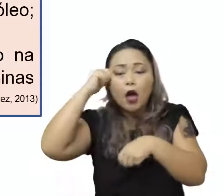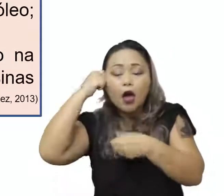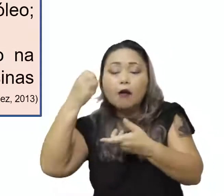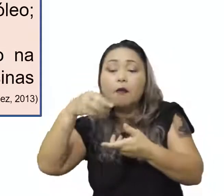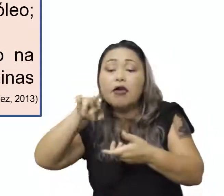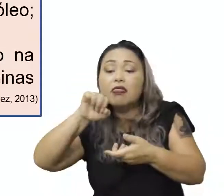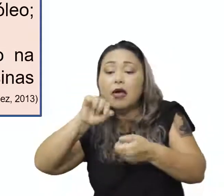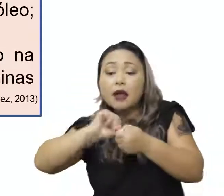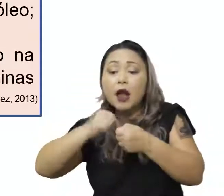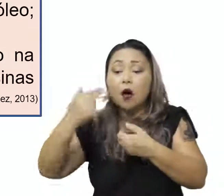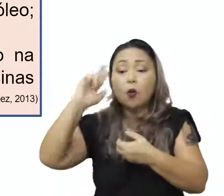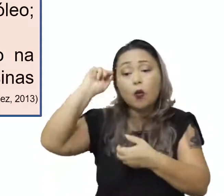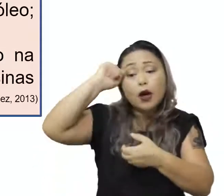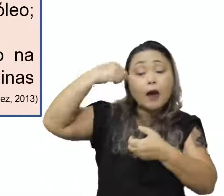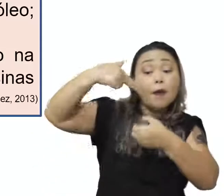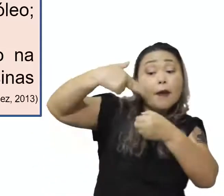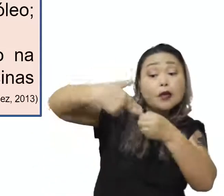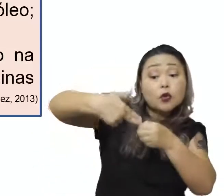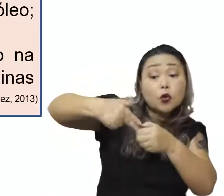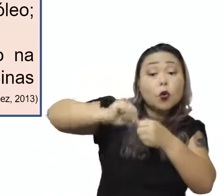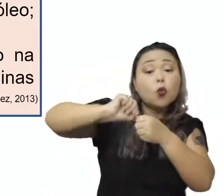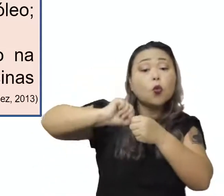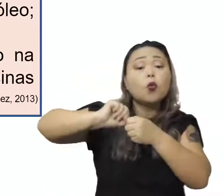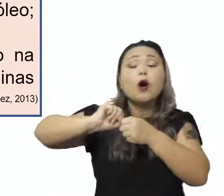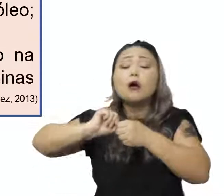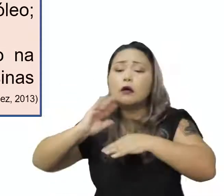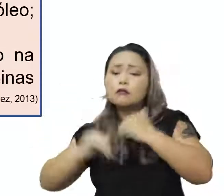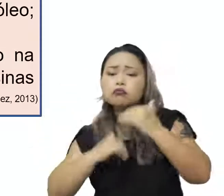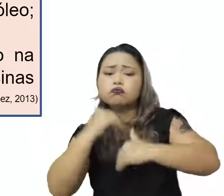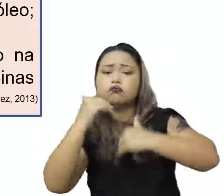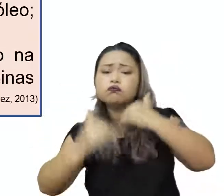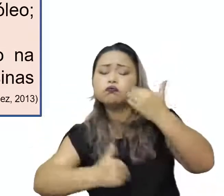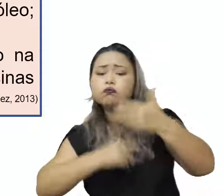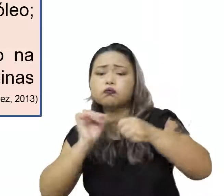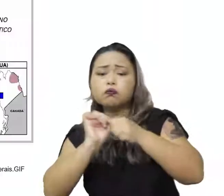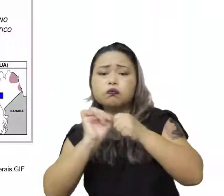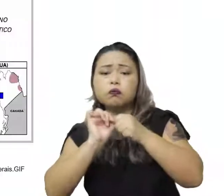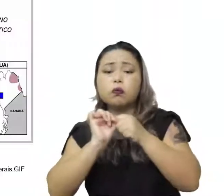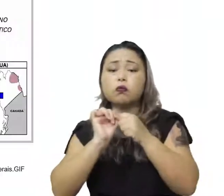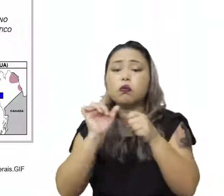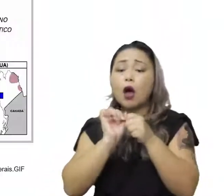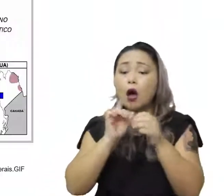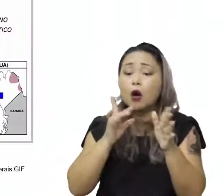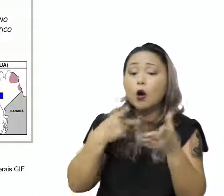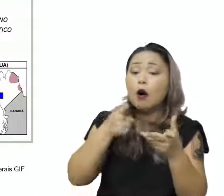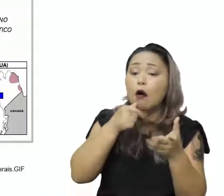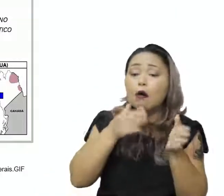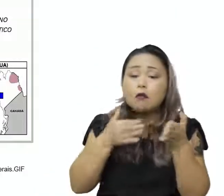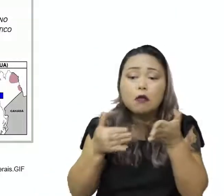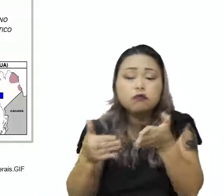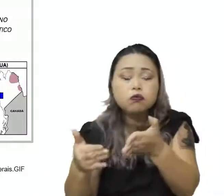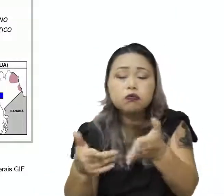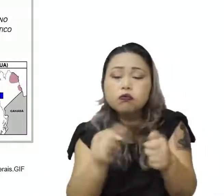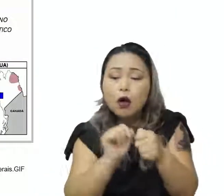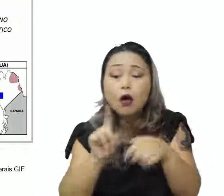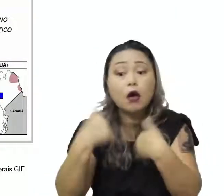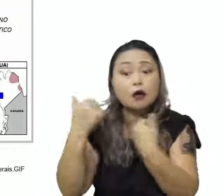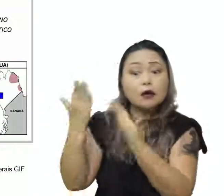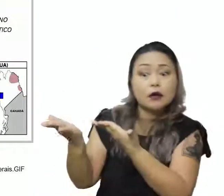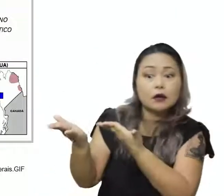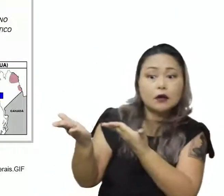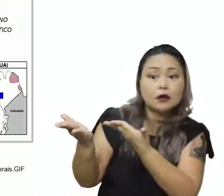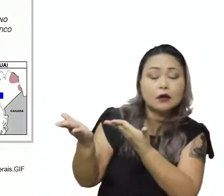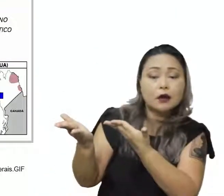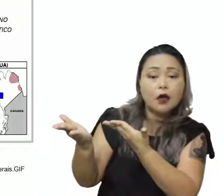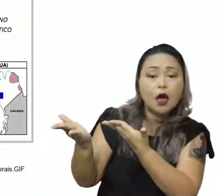petróleo e, claro, desenvolvimento de transporte hidroviário. Agora chegou a